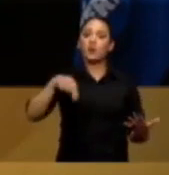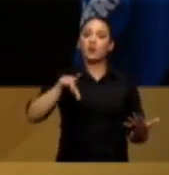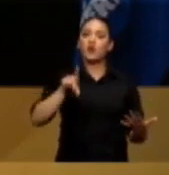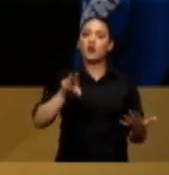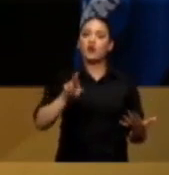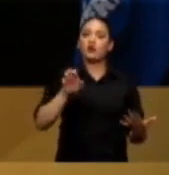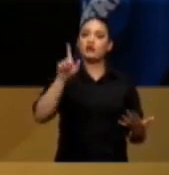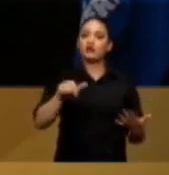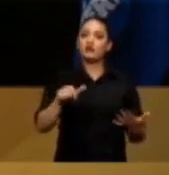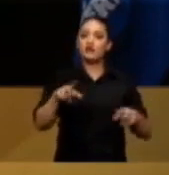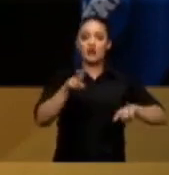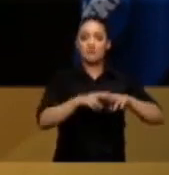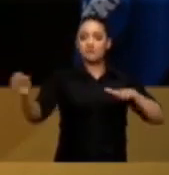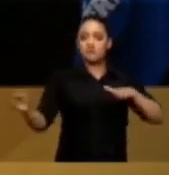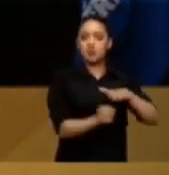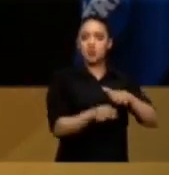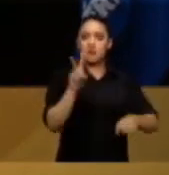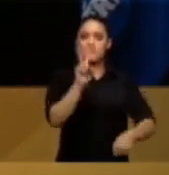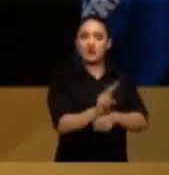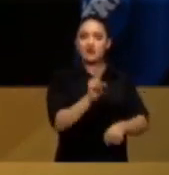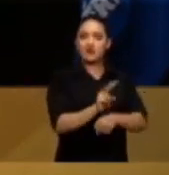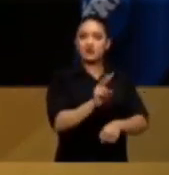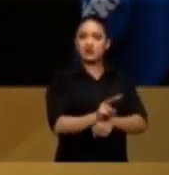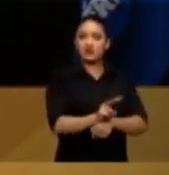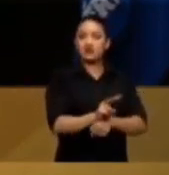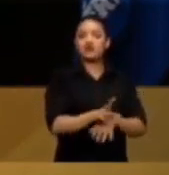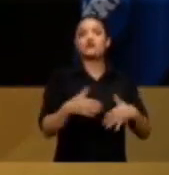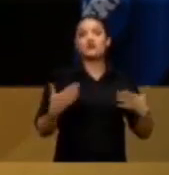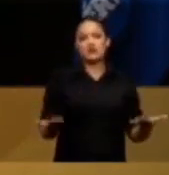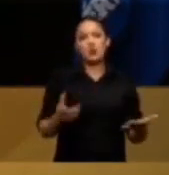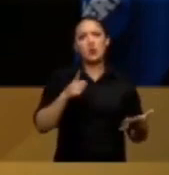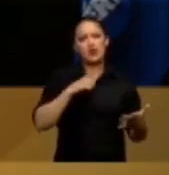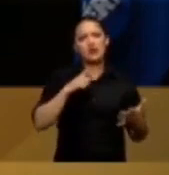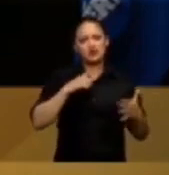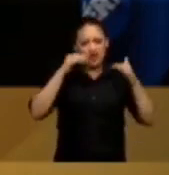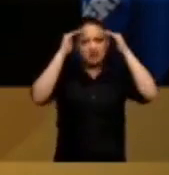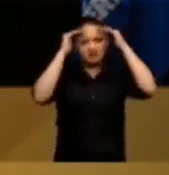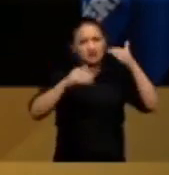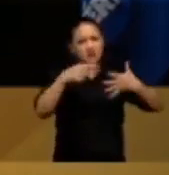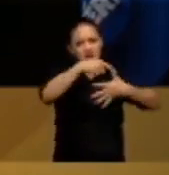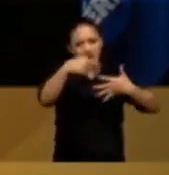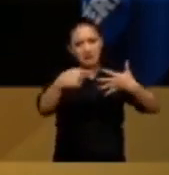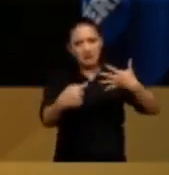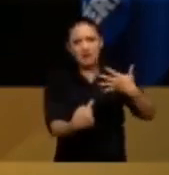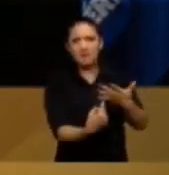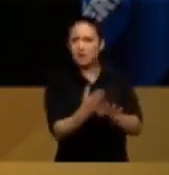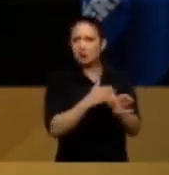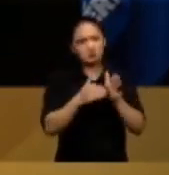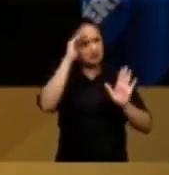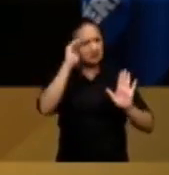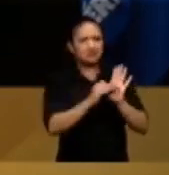Macedo, conhecido André do Rep, atende às exigências legais. É público